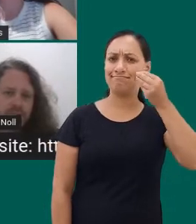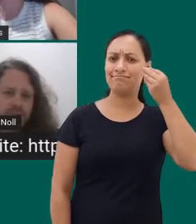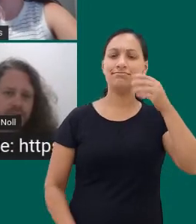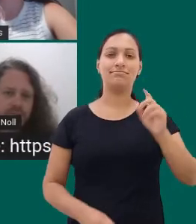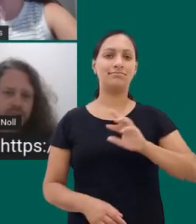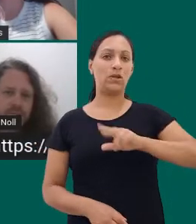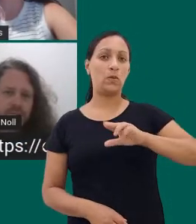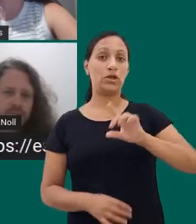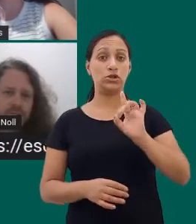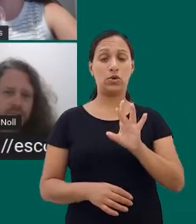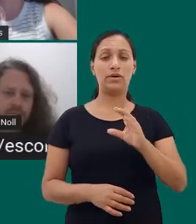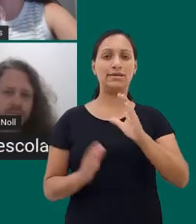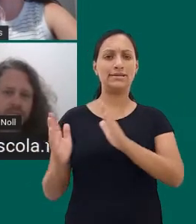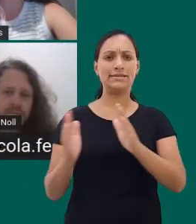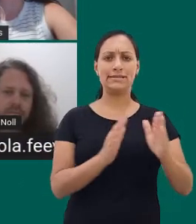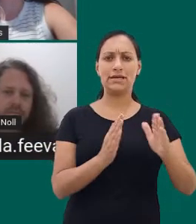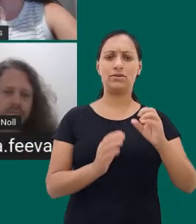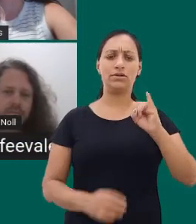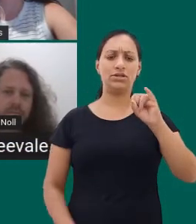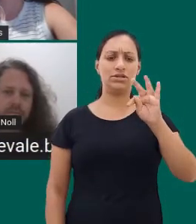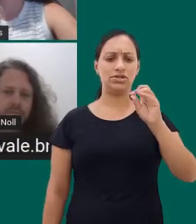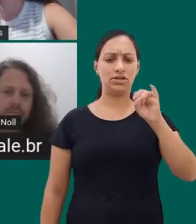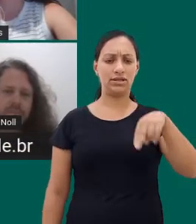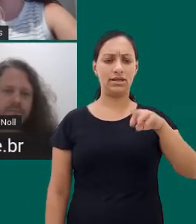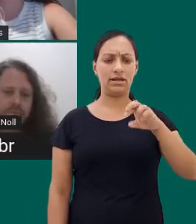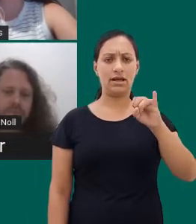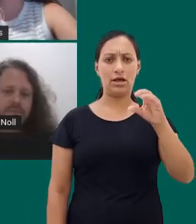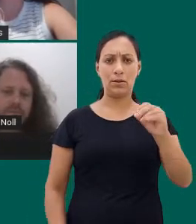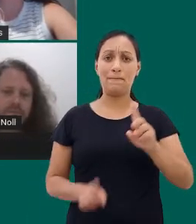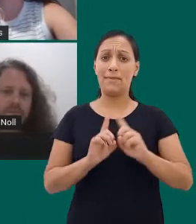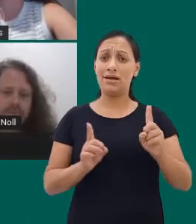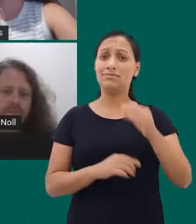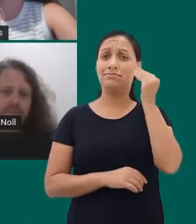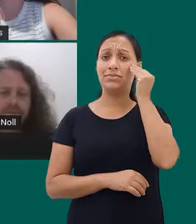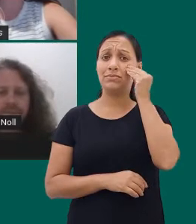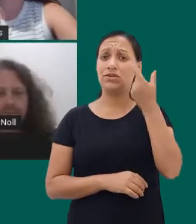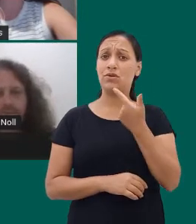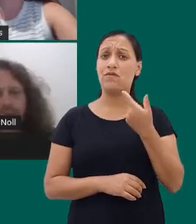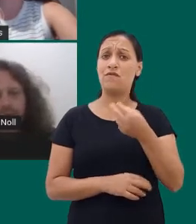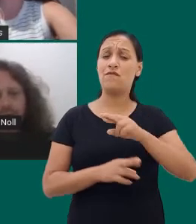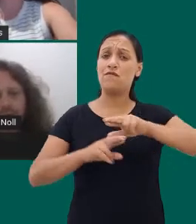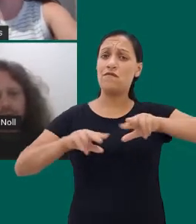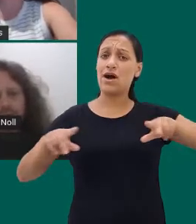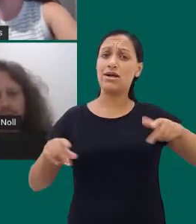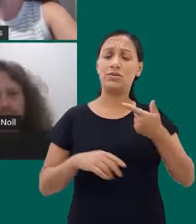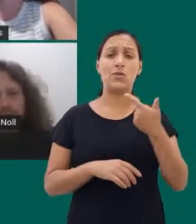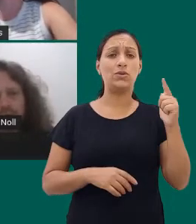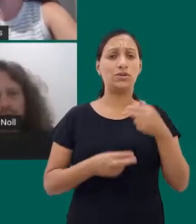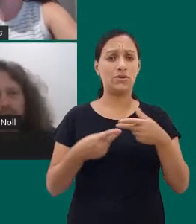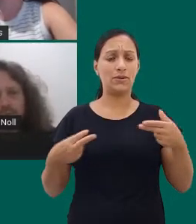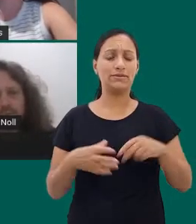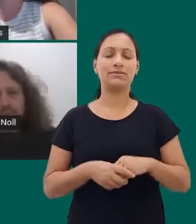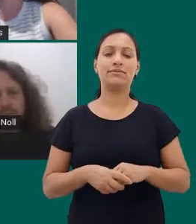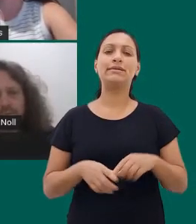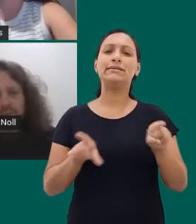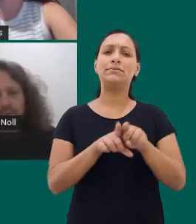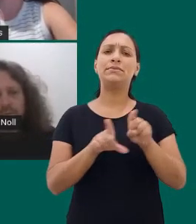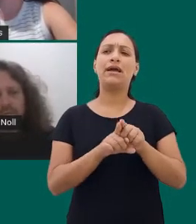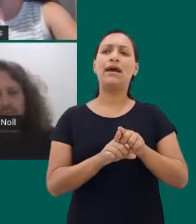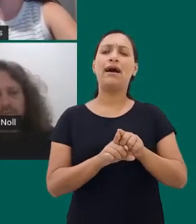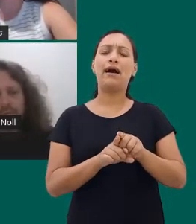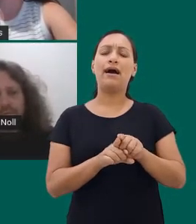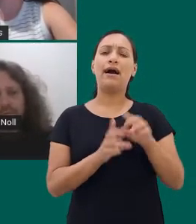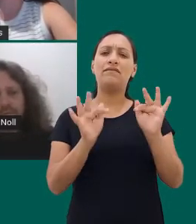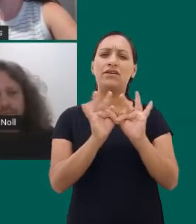de itinerário, mas a gente já vinha experimentando várias coisas antes. Mas tem uma coisa que eu acho que a Fevale faz diferente, que me apavora enquanto pai no início, mas